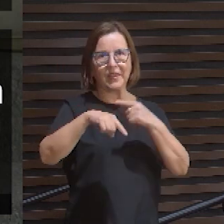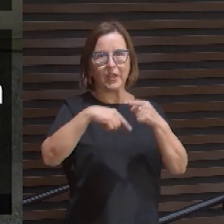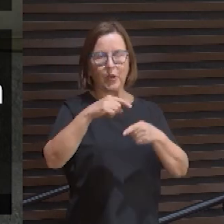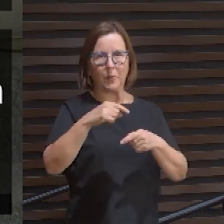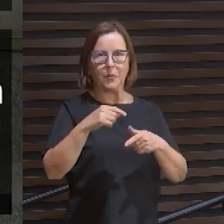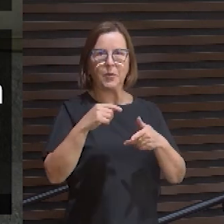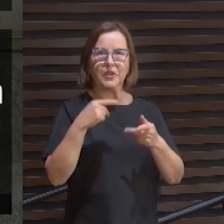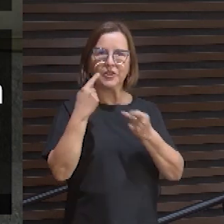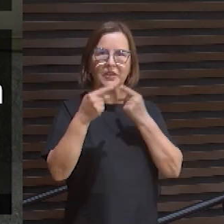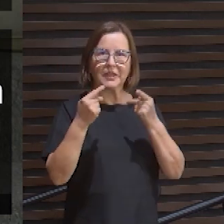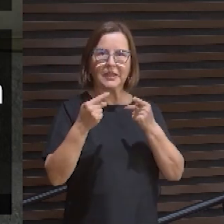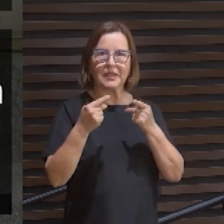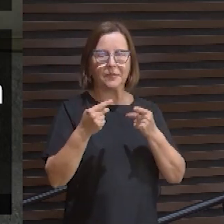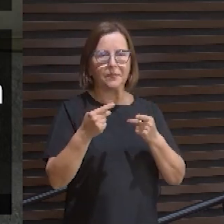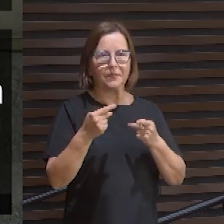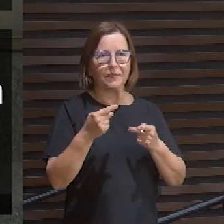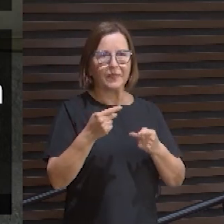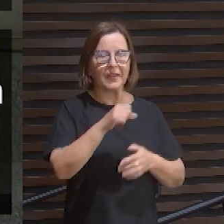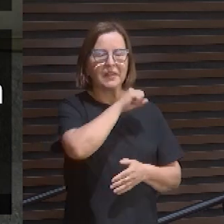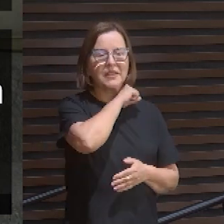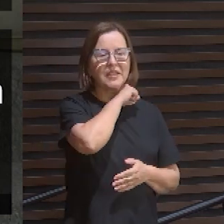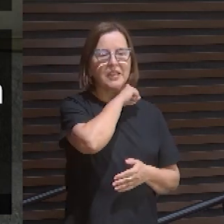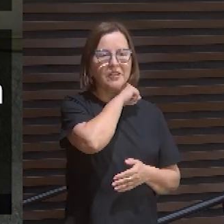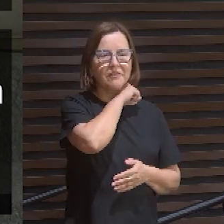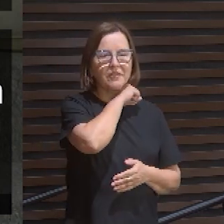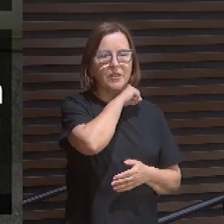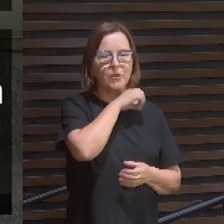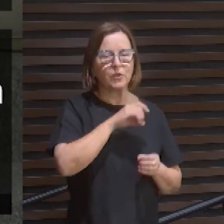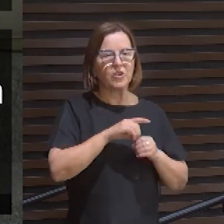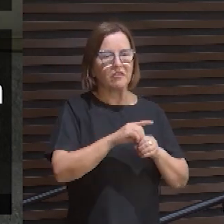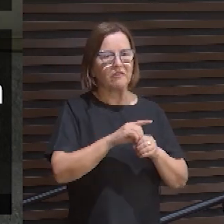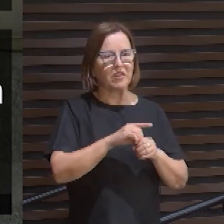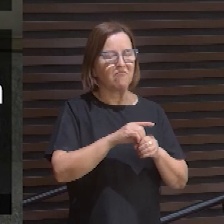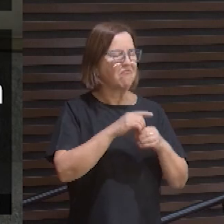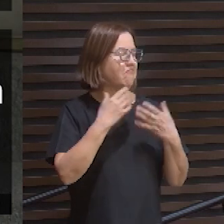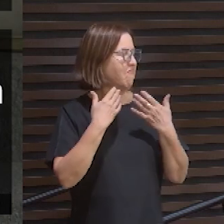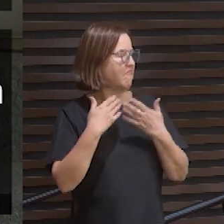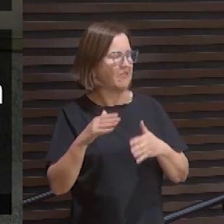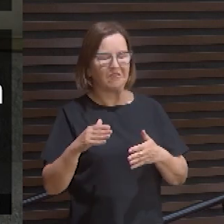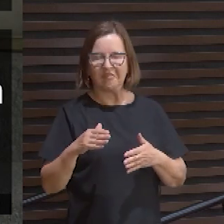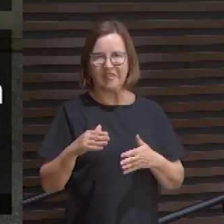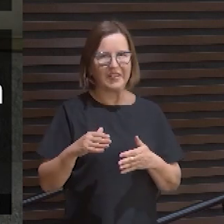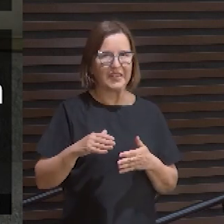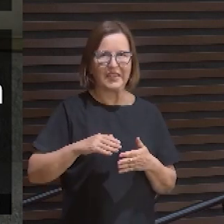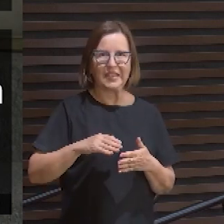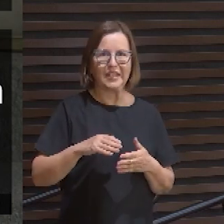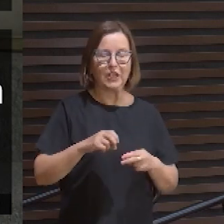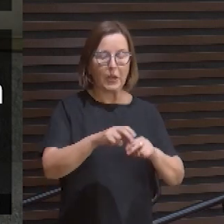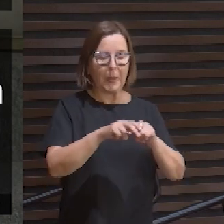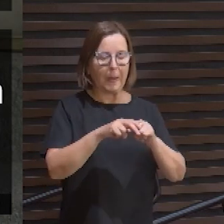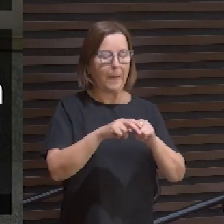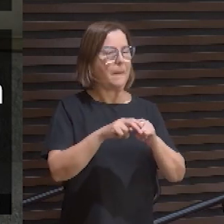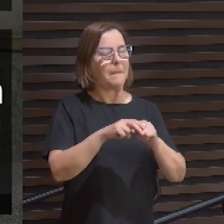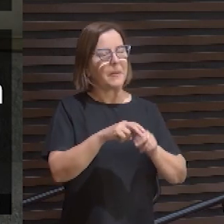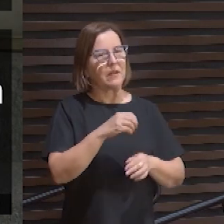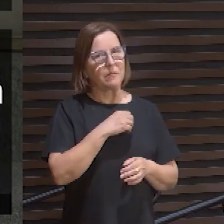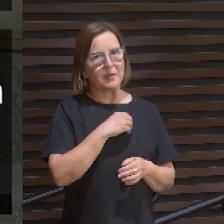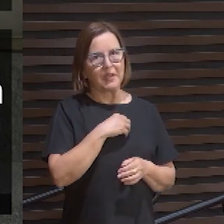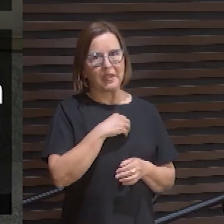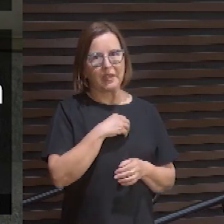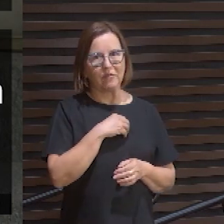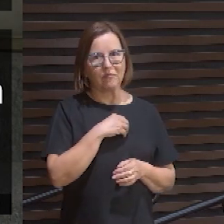e ofertas não quiseste, nem holocaustos e oblações pelo pecado, nem com isto te